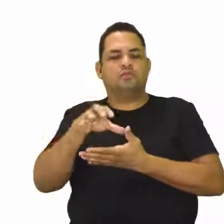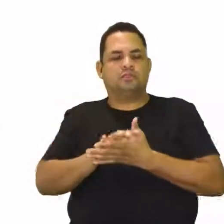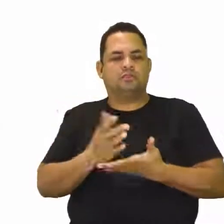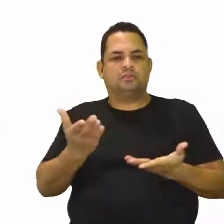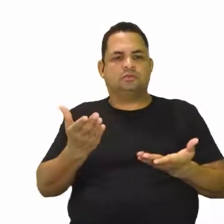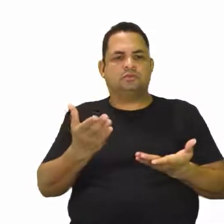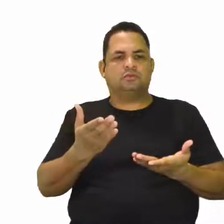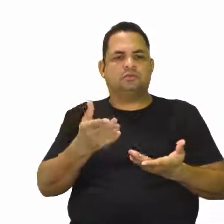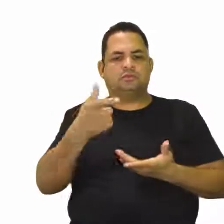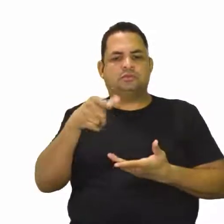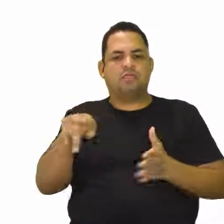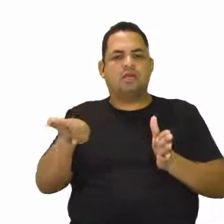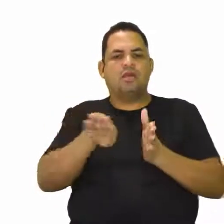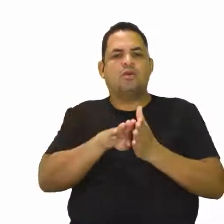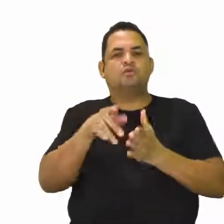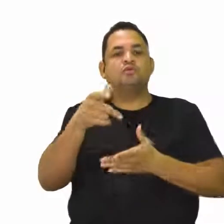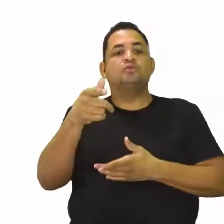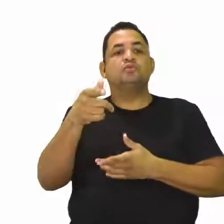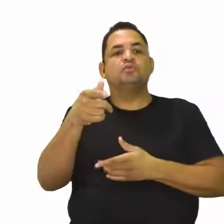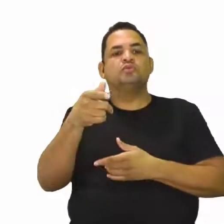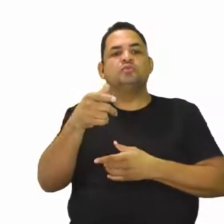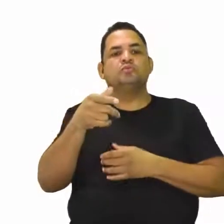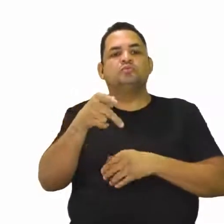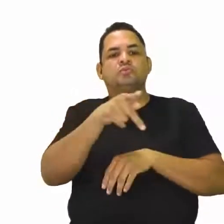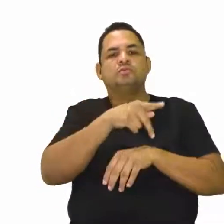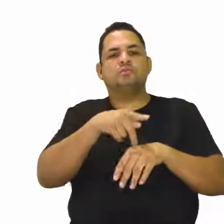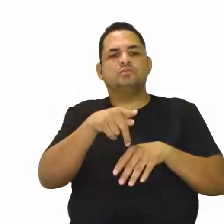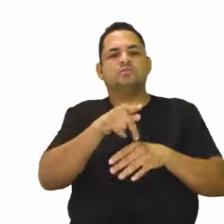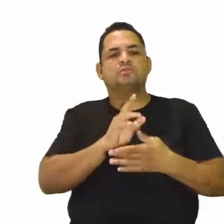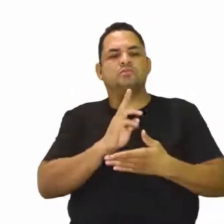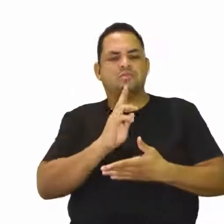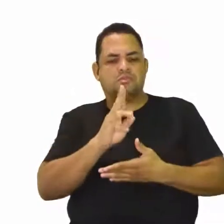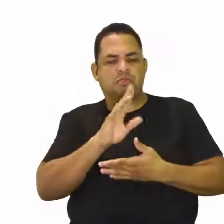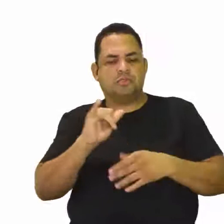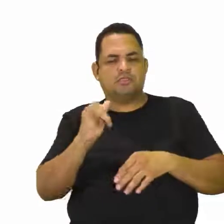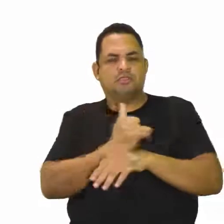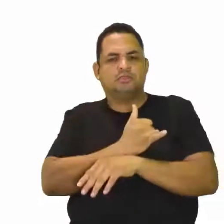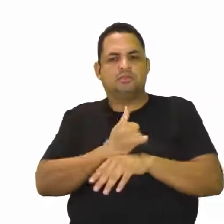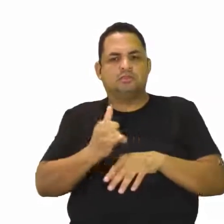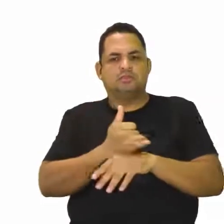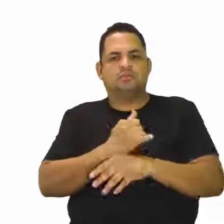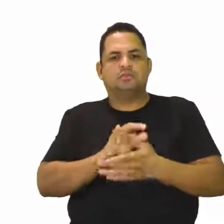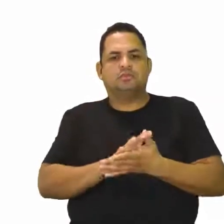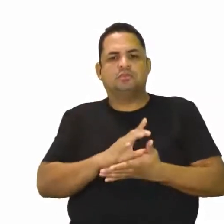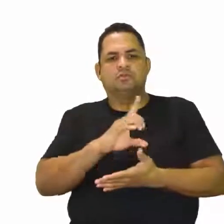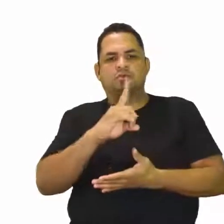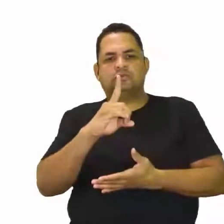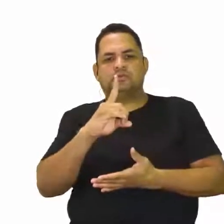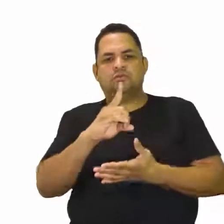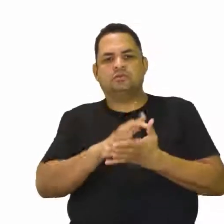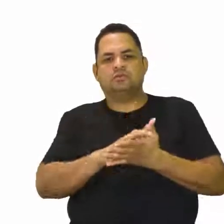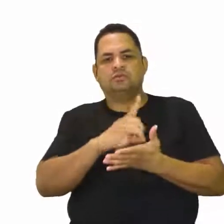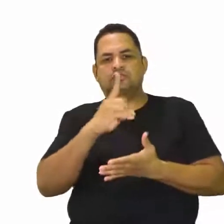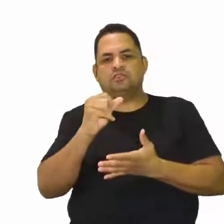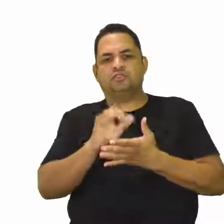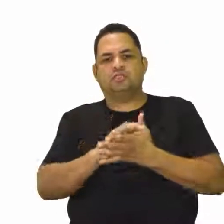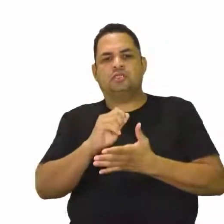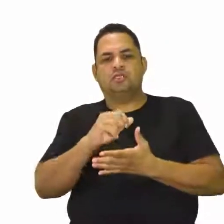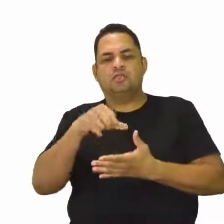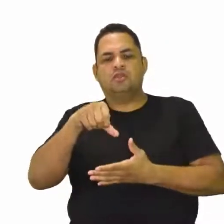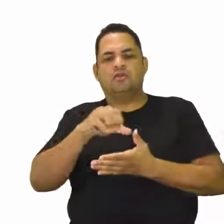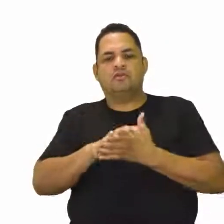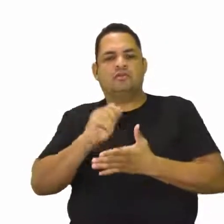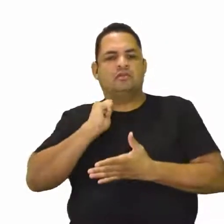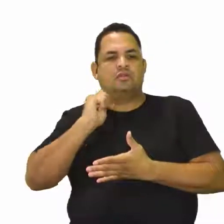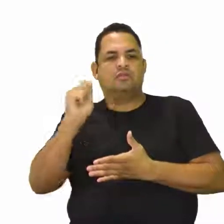países, nessa mesma estratégia. Vejam, no dia 9 de abril de 40, eles